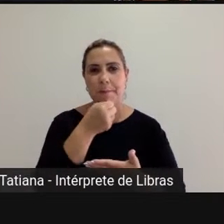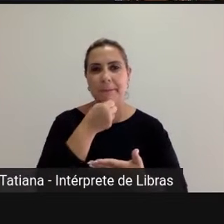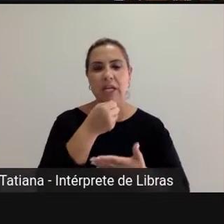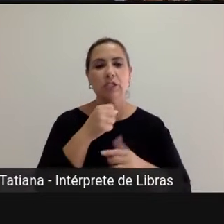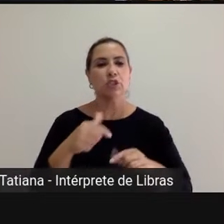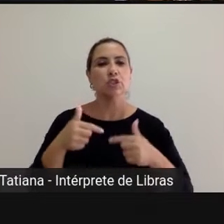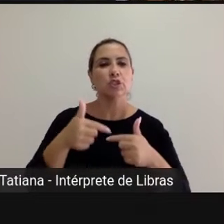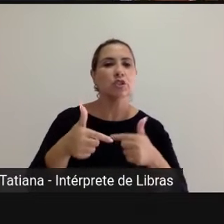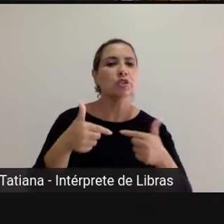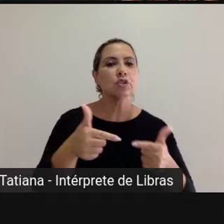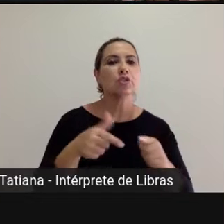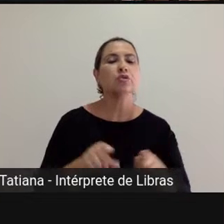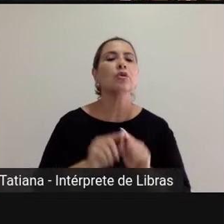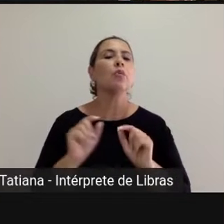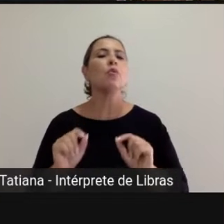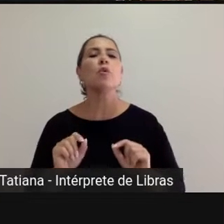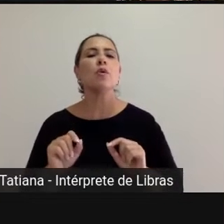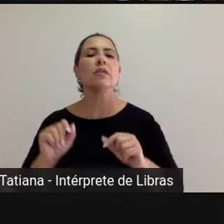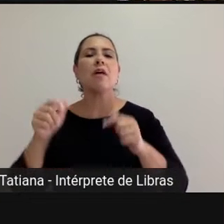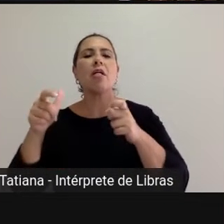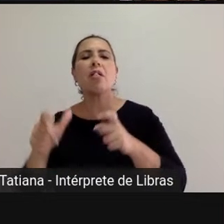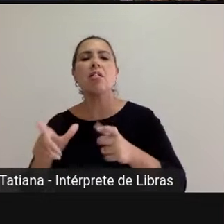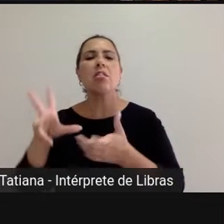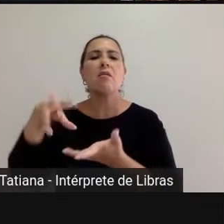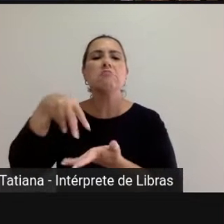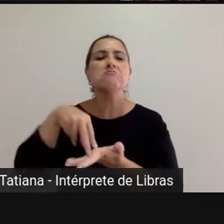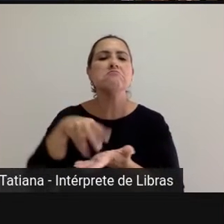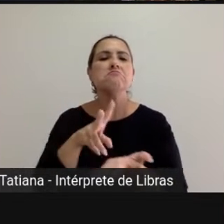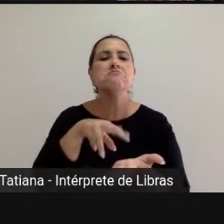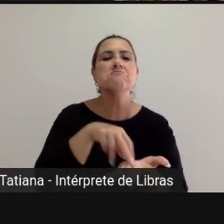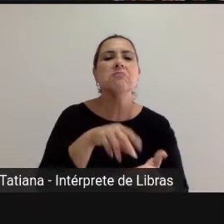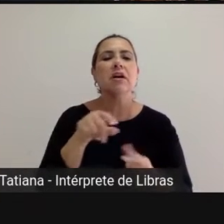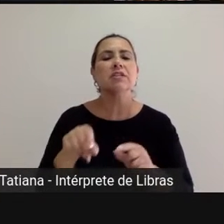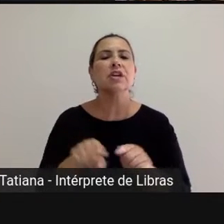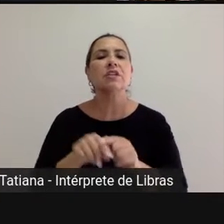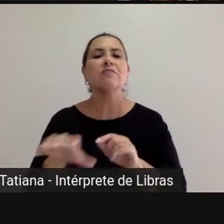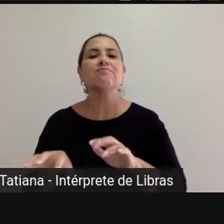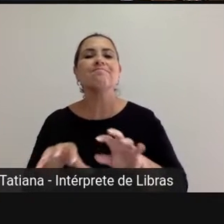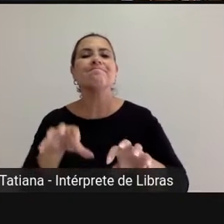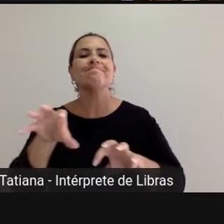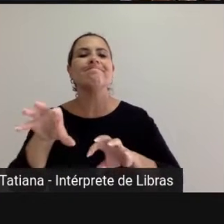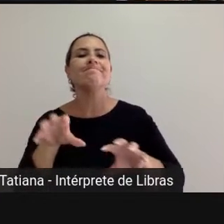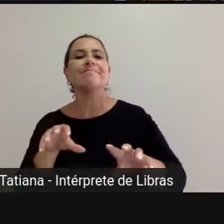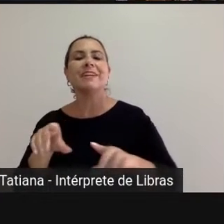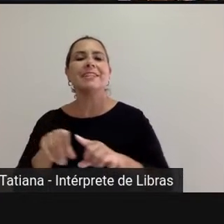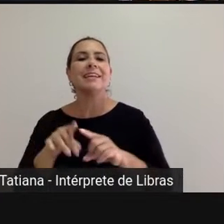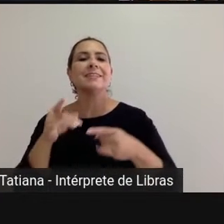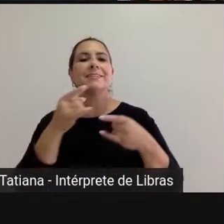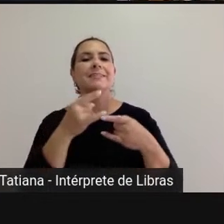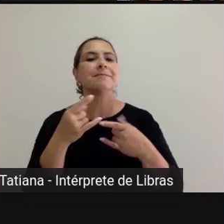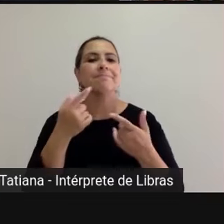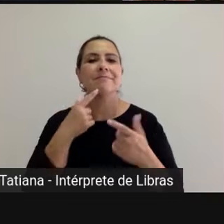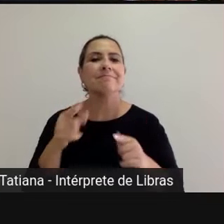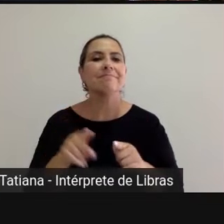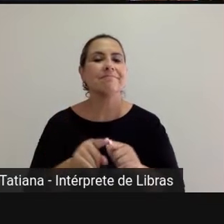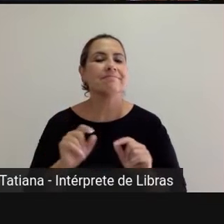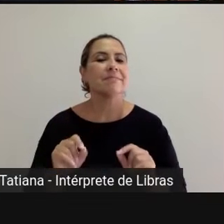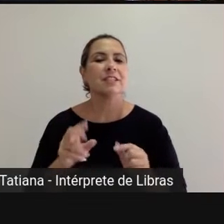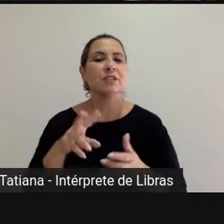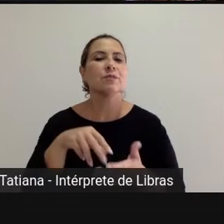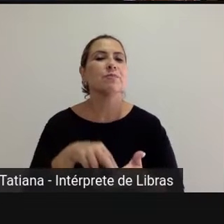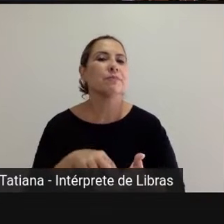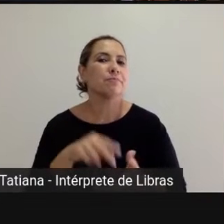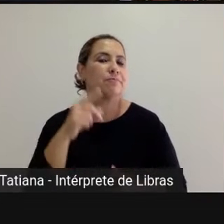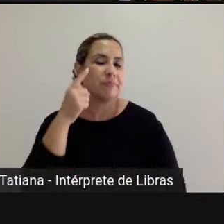é advocacy, está num lugar mais híbrido? Até agora, me parece que está justamente num lugar mais híbrido. Assim, quando a